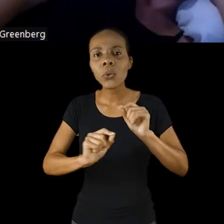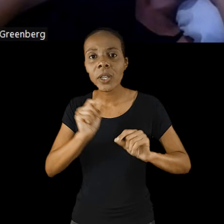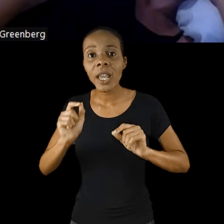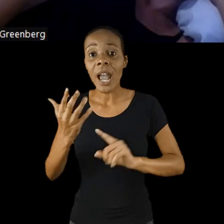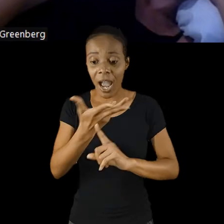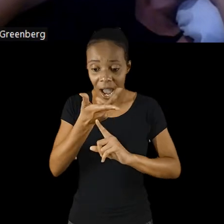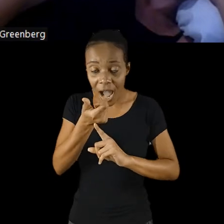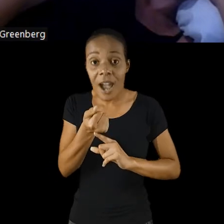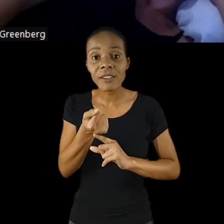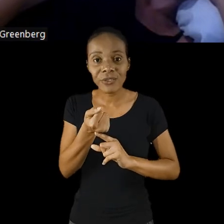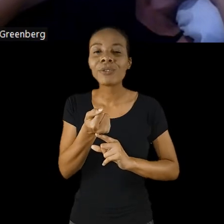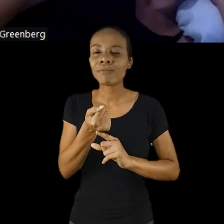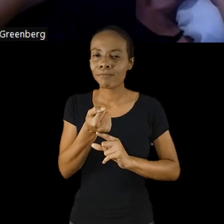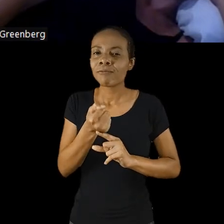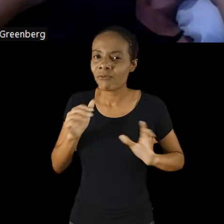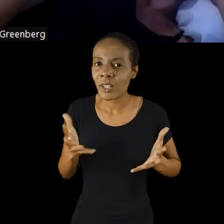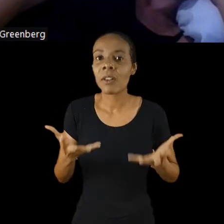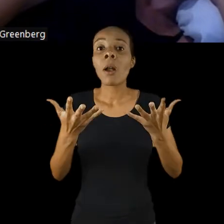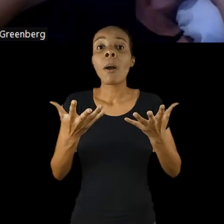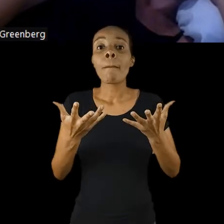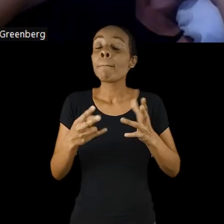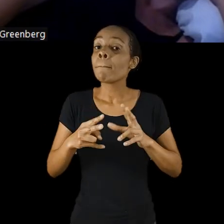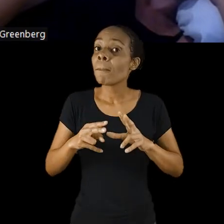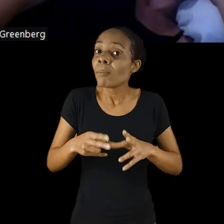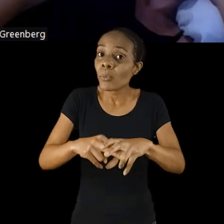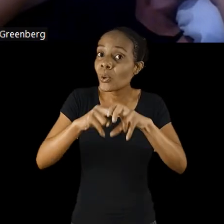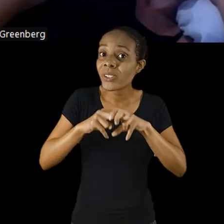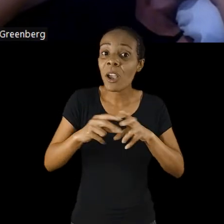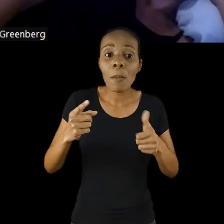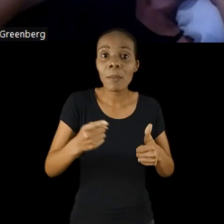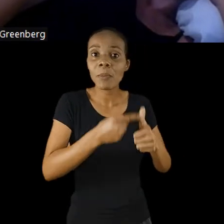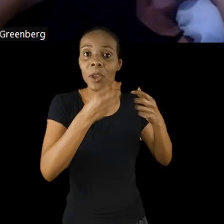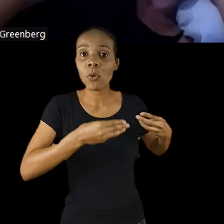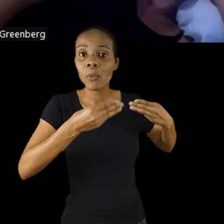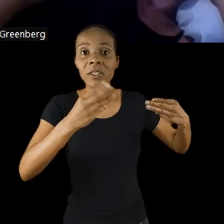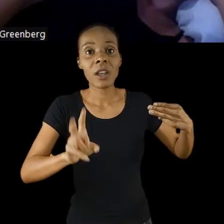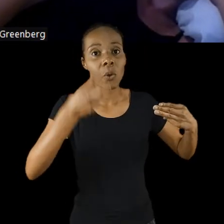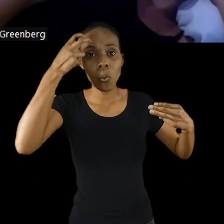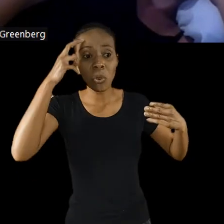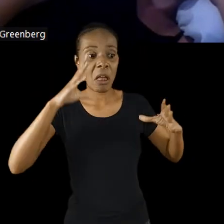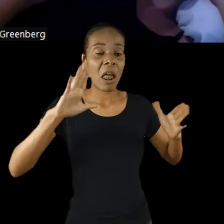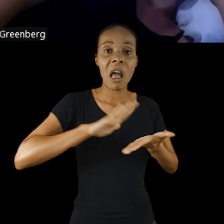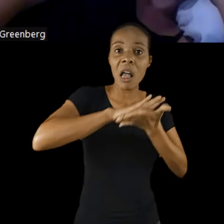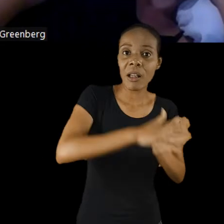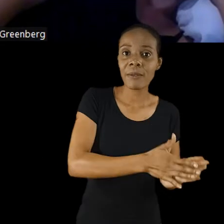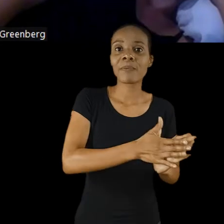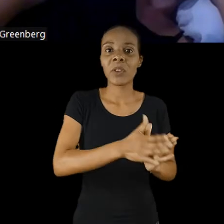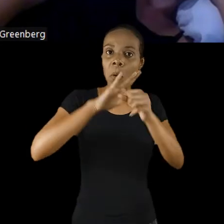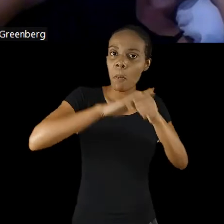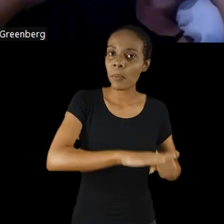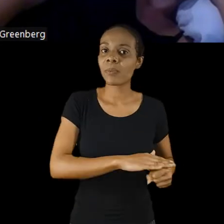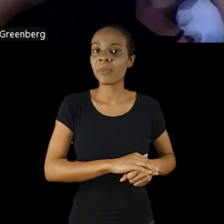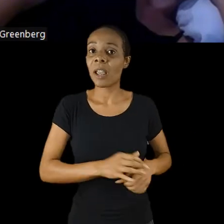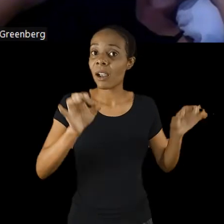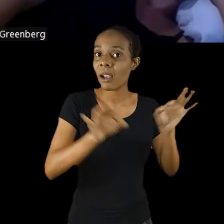isso que ela é a primeira que cai. Por isso que é o primeiro ministério a cair, é por isso que são as primeiras pessoas a ser silenciadas, os projetos a serem